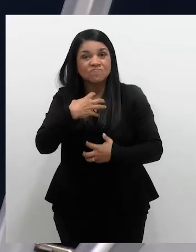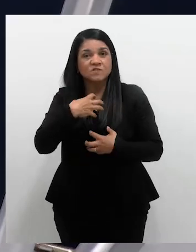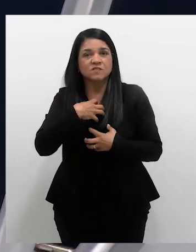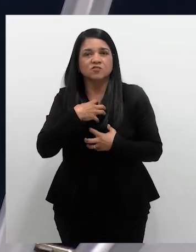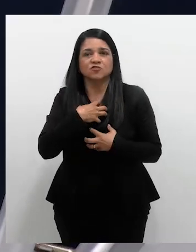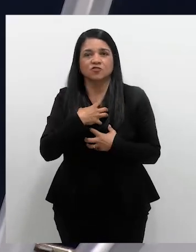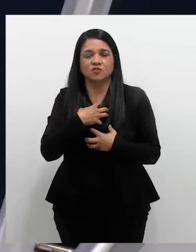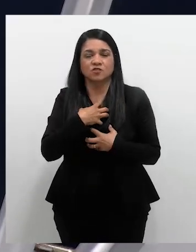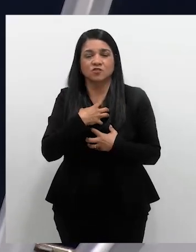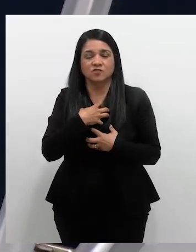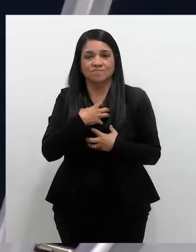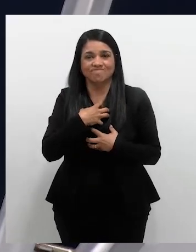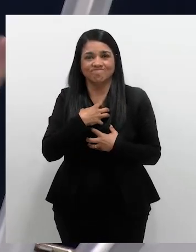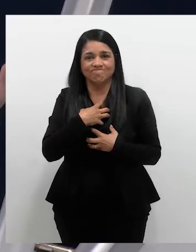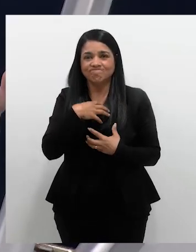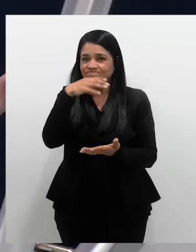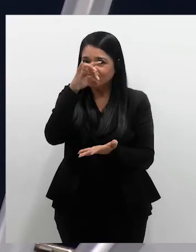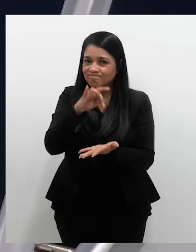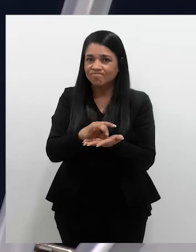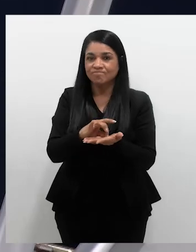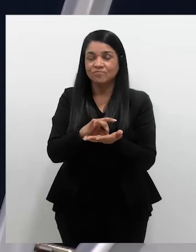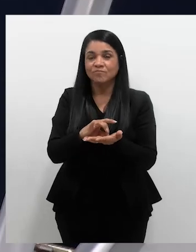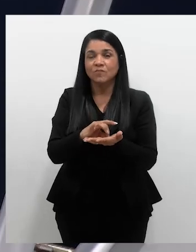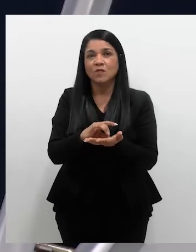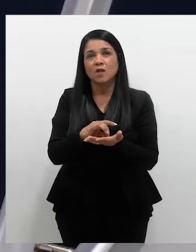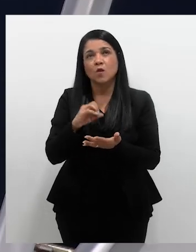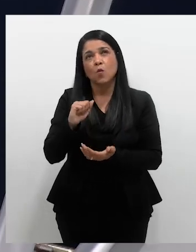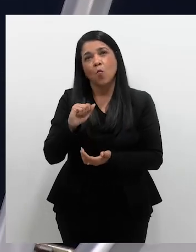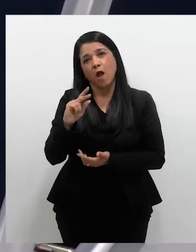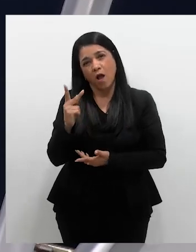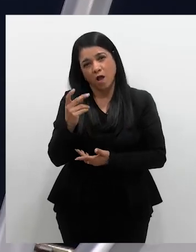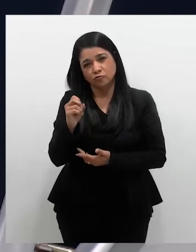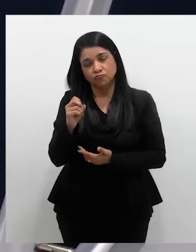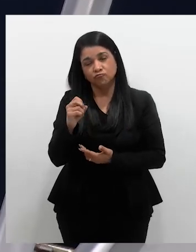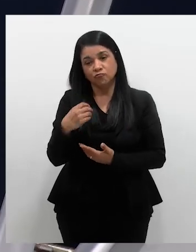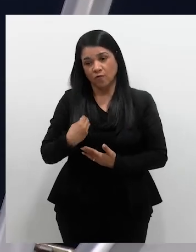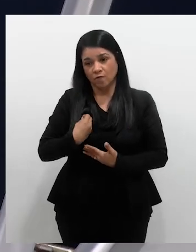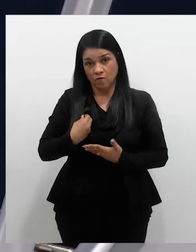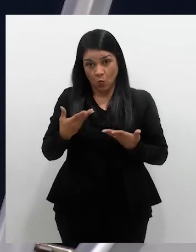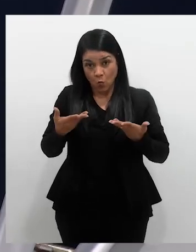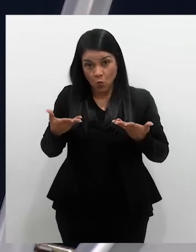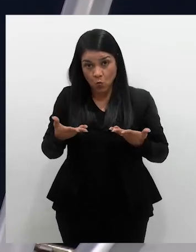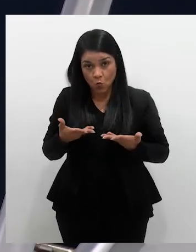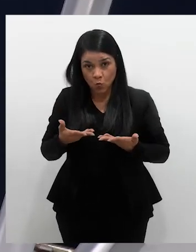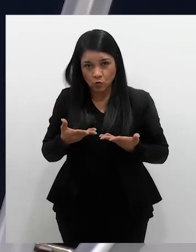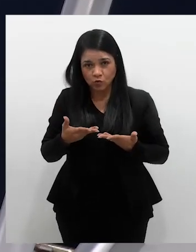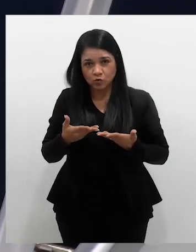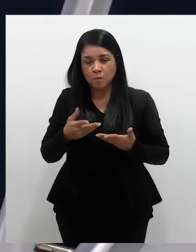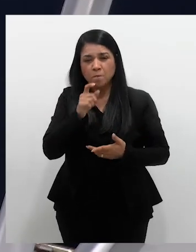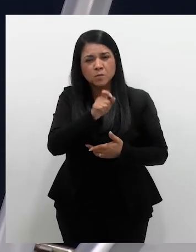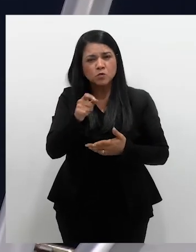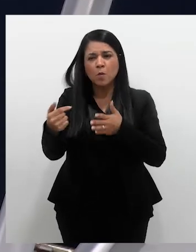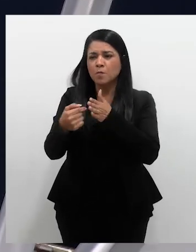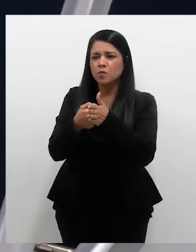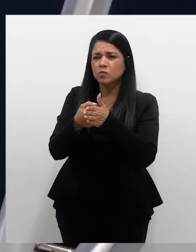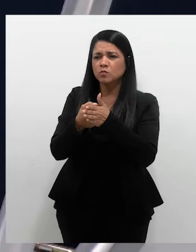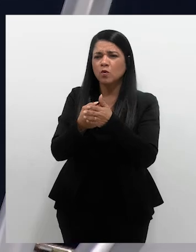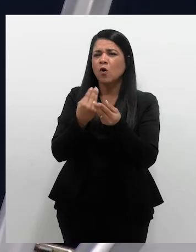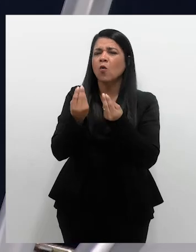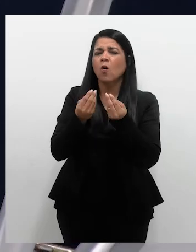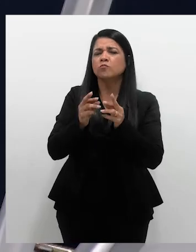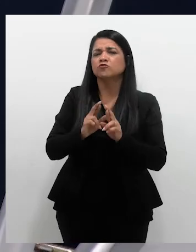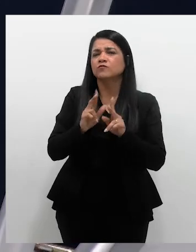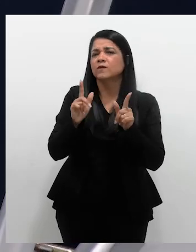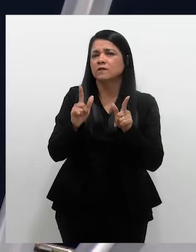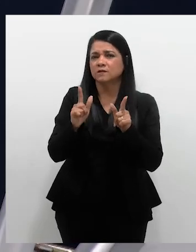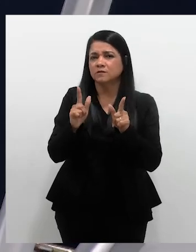você sentir a emoção. A emoção. E eu acho que viver o presente. As pessoas perguntam assim, qual